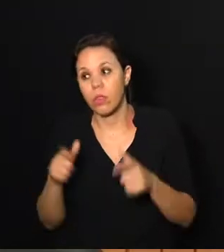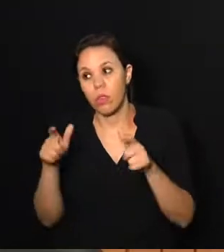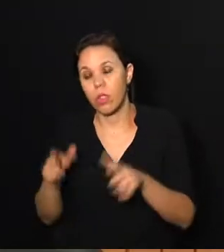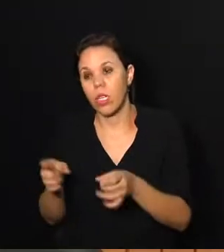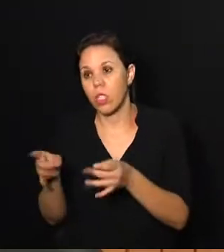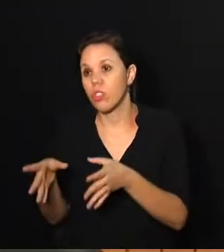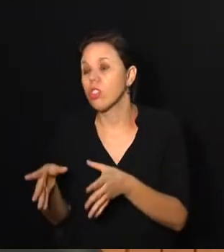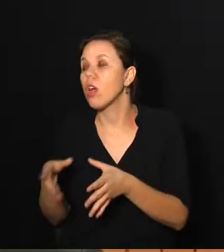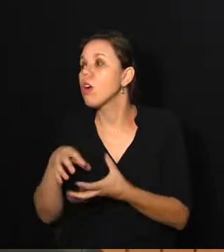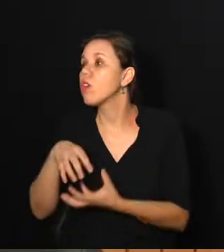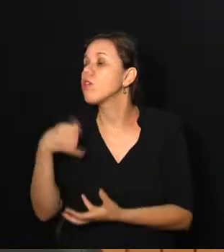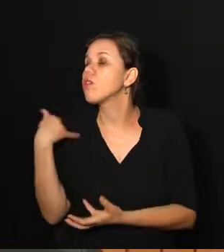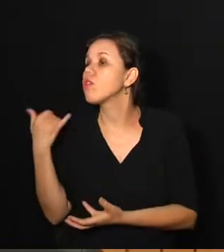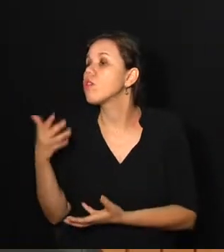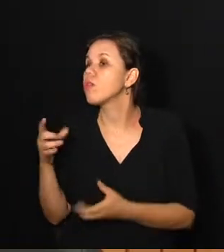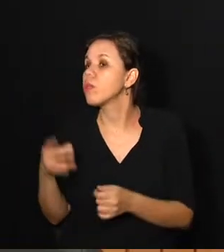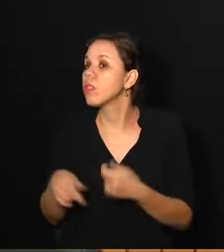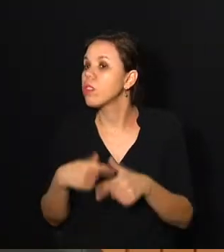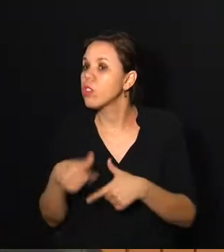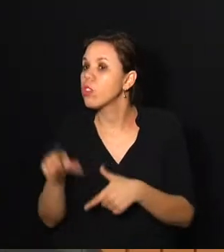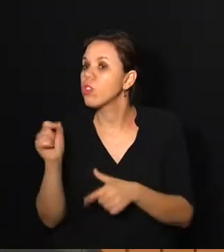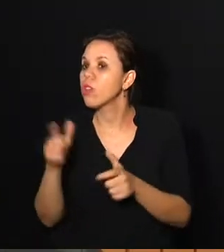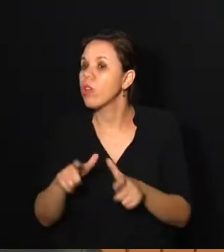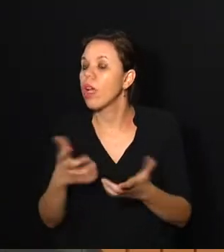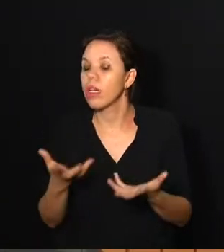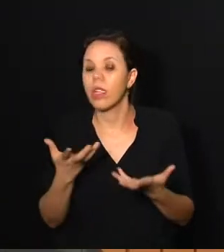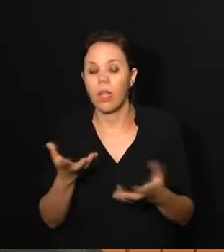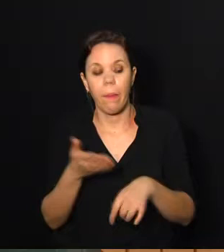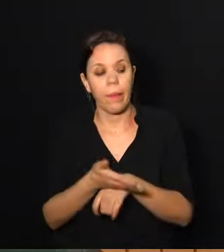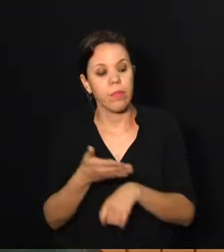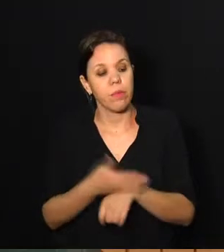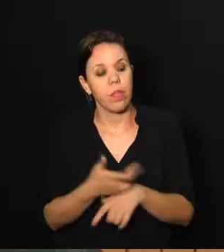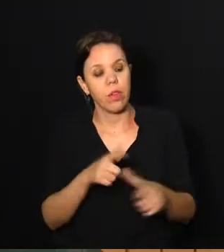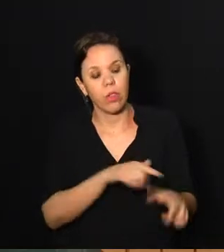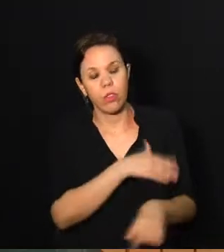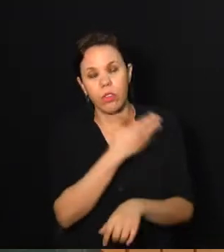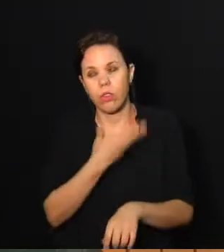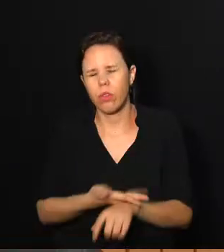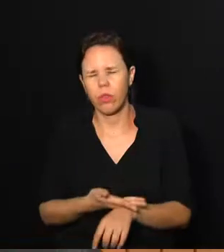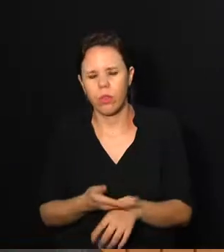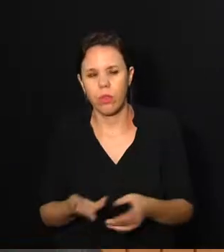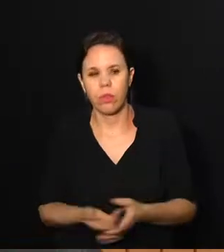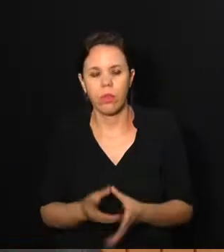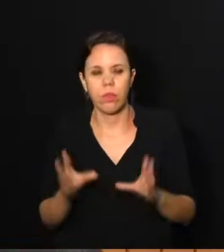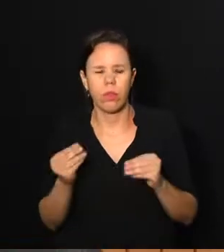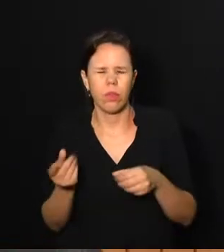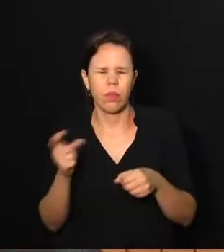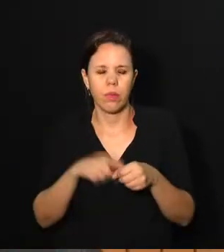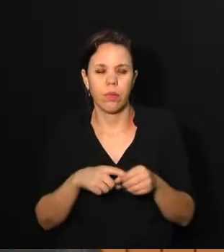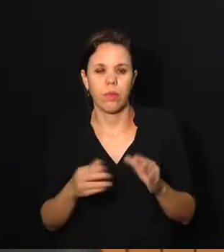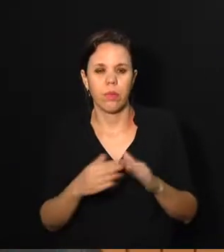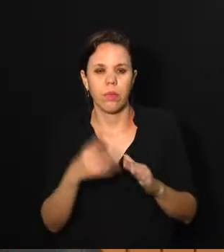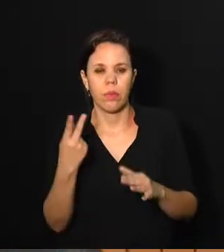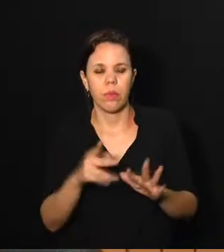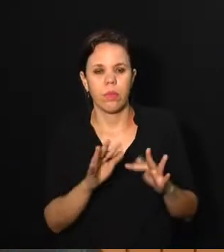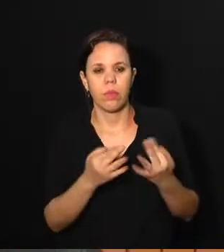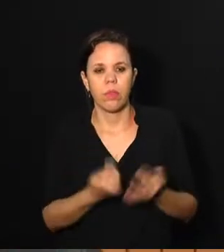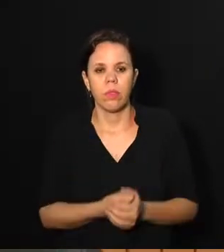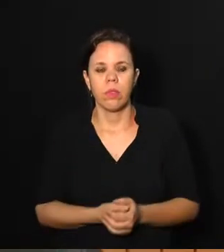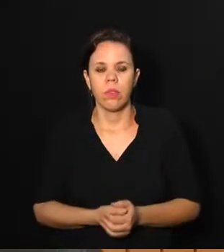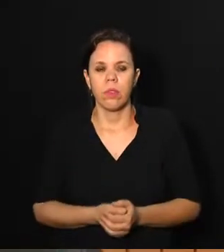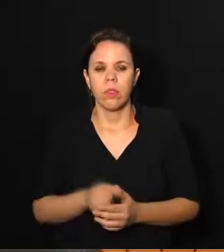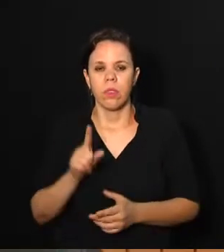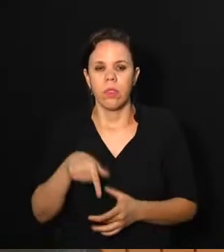para deixar o idoso. Não, o idoso precisa escolher um lugar onde ele quer participar durante o dia e à noite retorna para o seio da família. Então, é